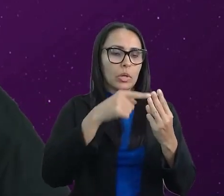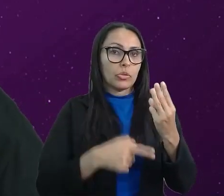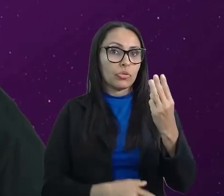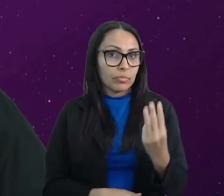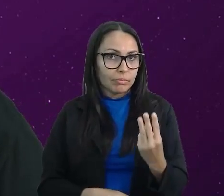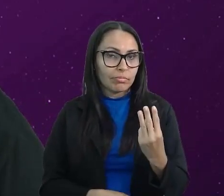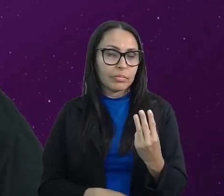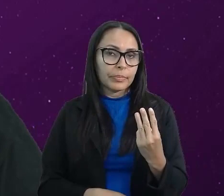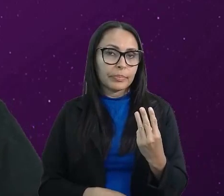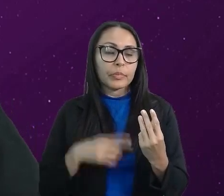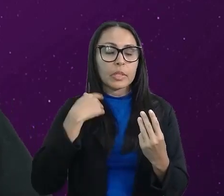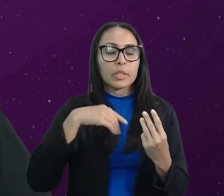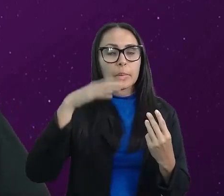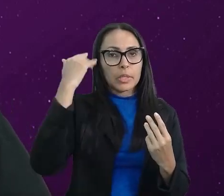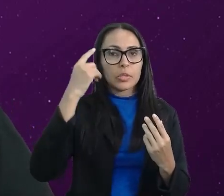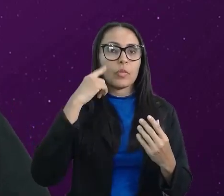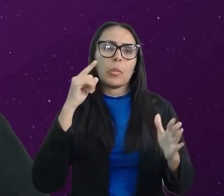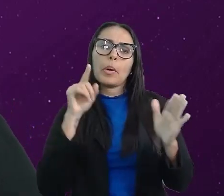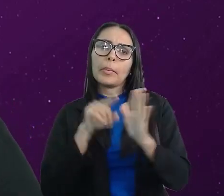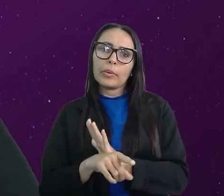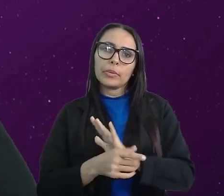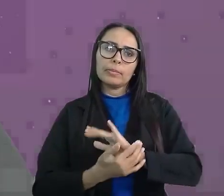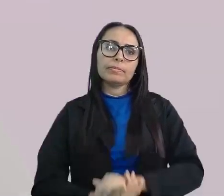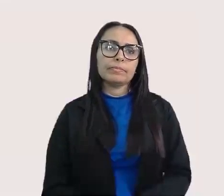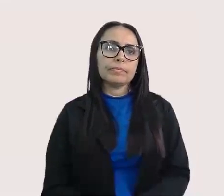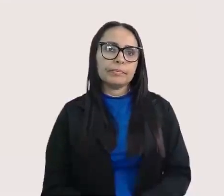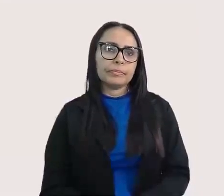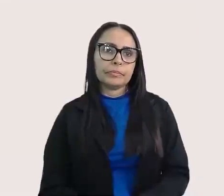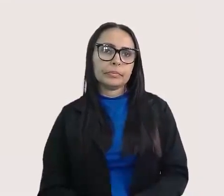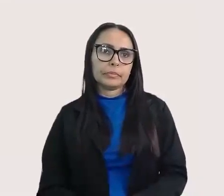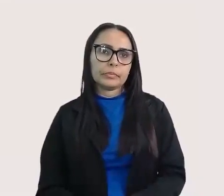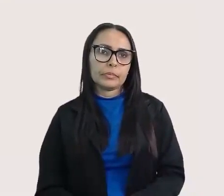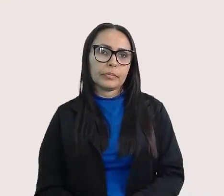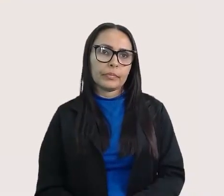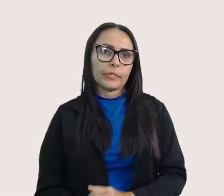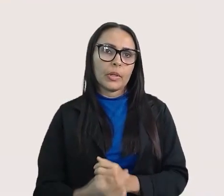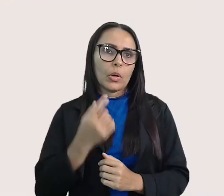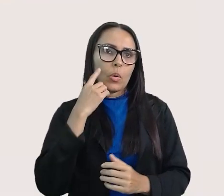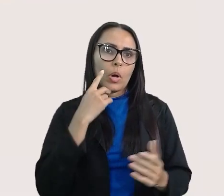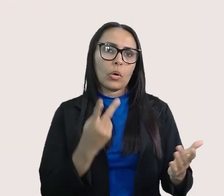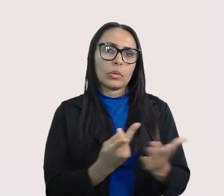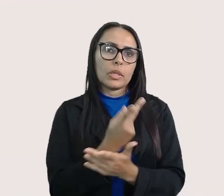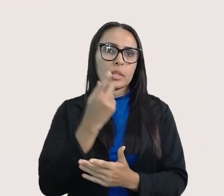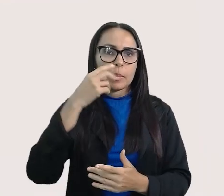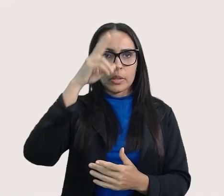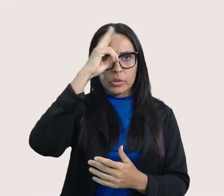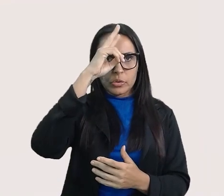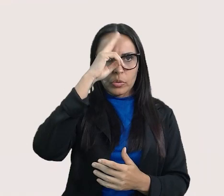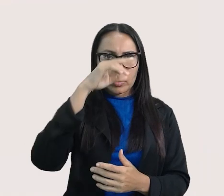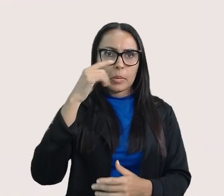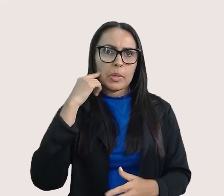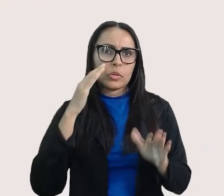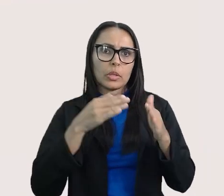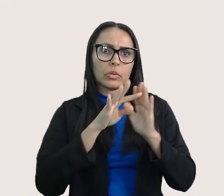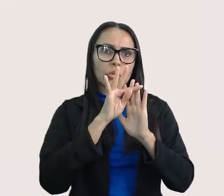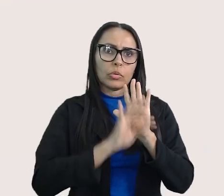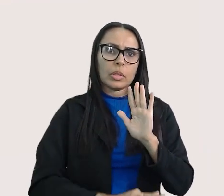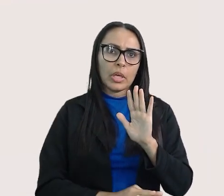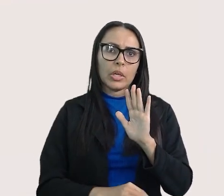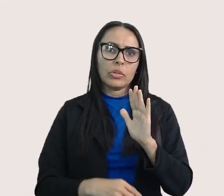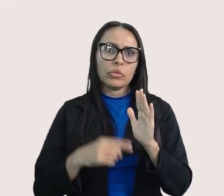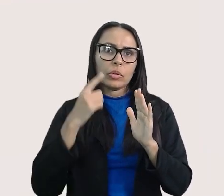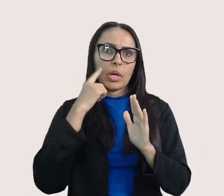Sardenha sabendo disso vamos pra nossa pergunta o acontecimento histórico mencionado no texto de